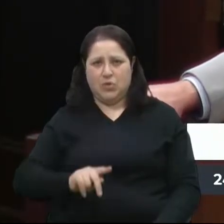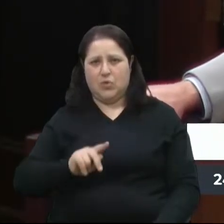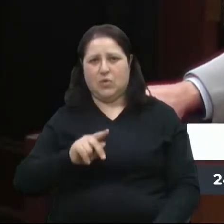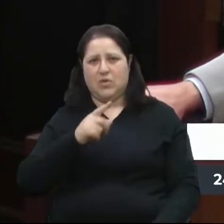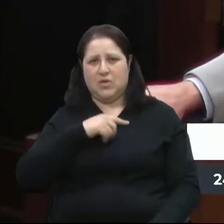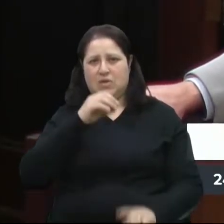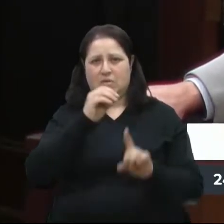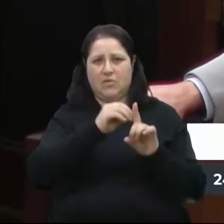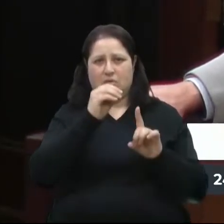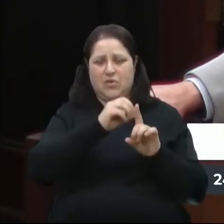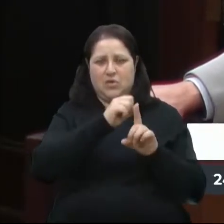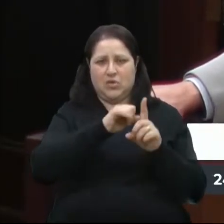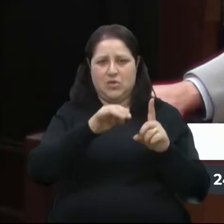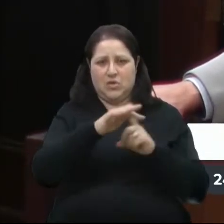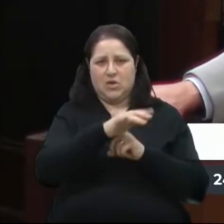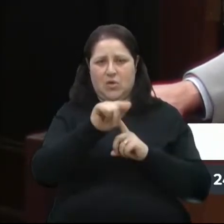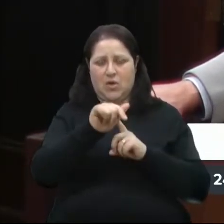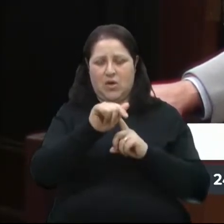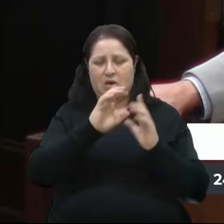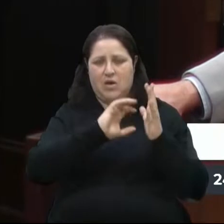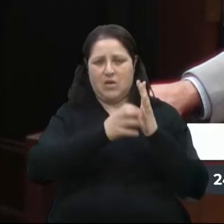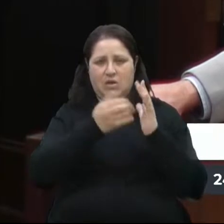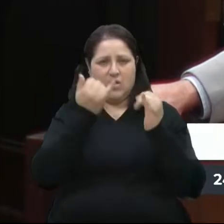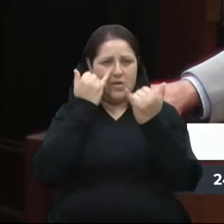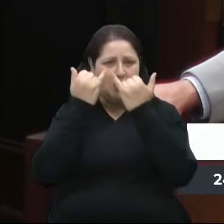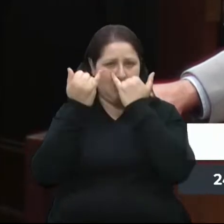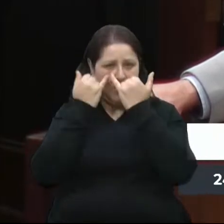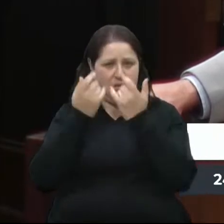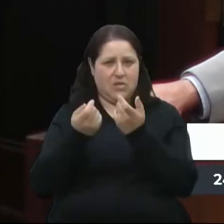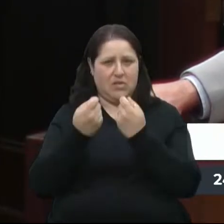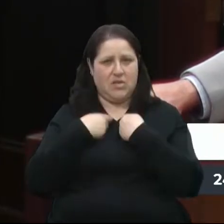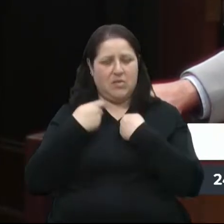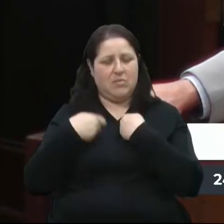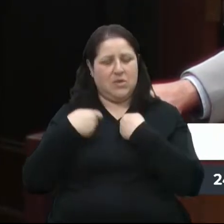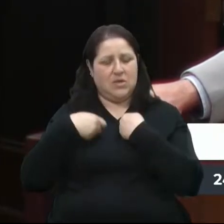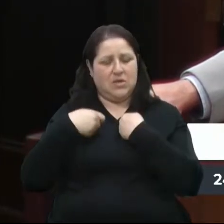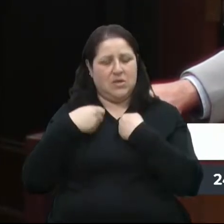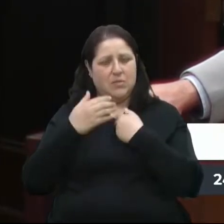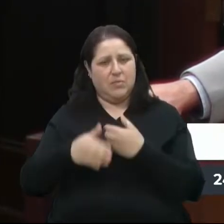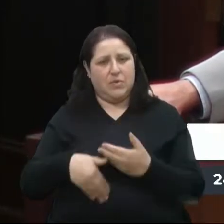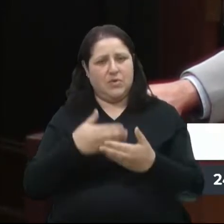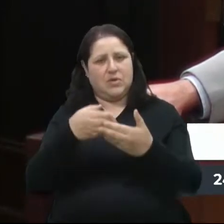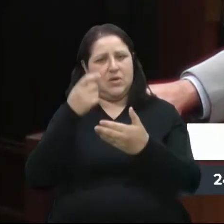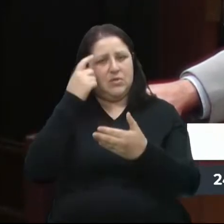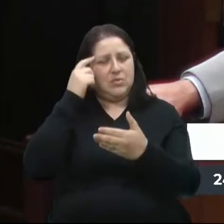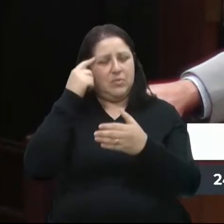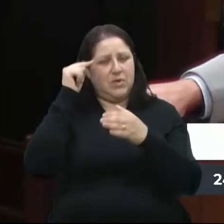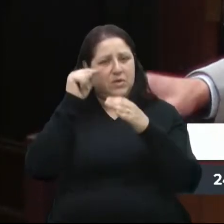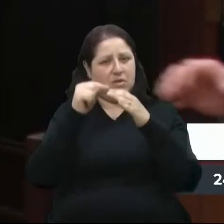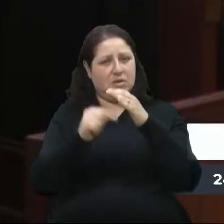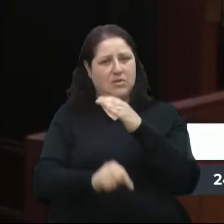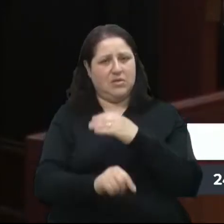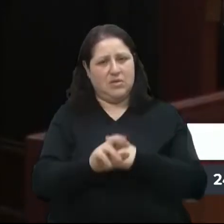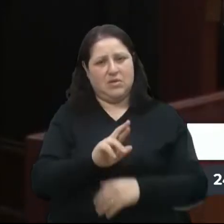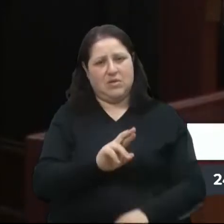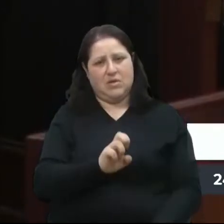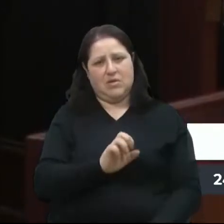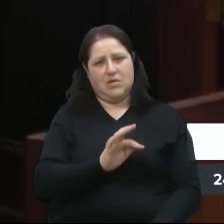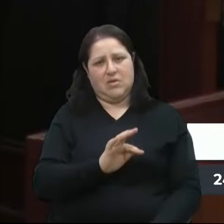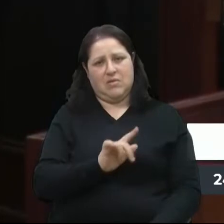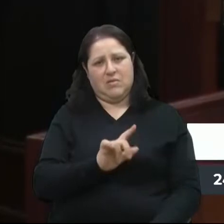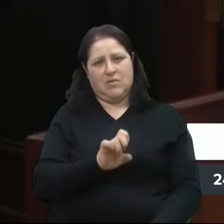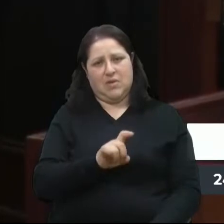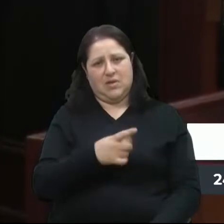dados que nos traz um processo de reflexão, porque